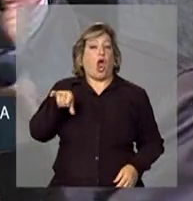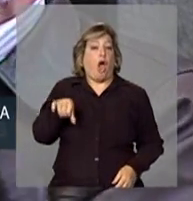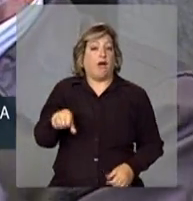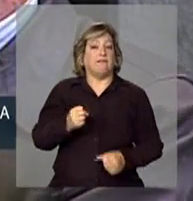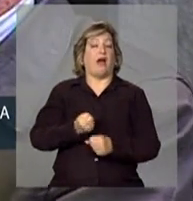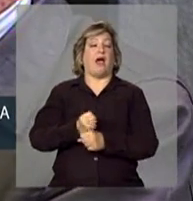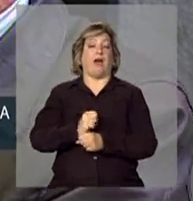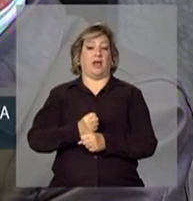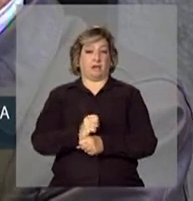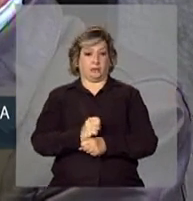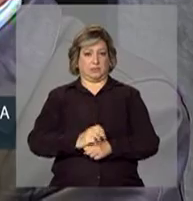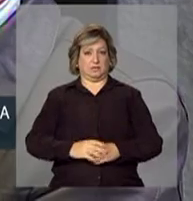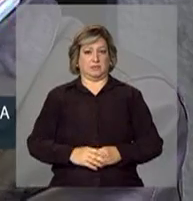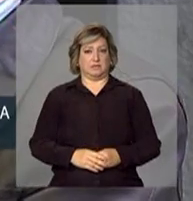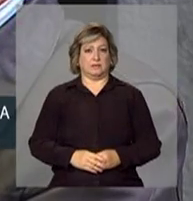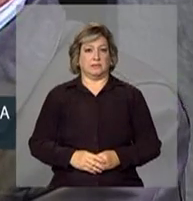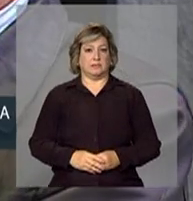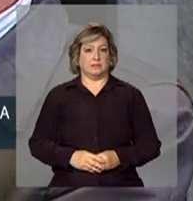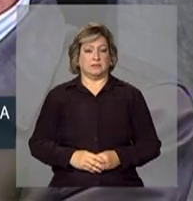9 anos.